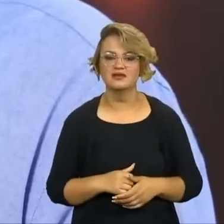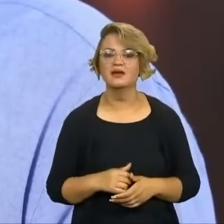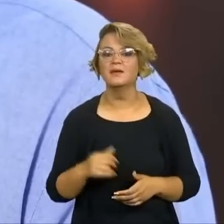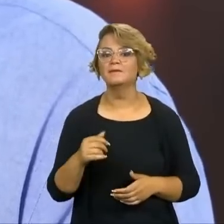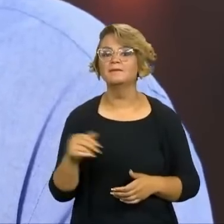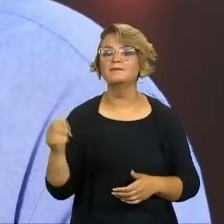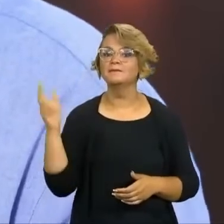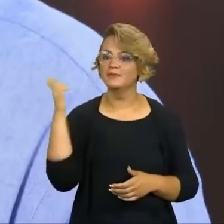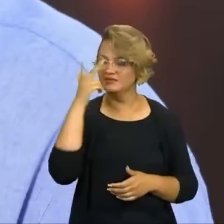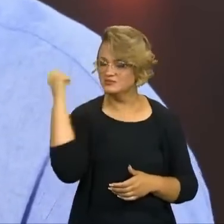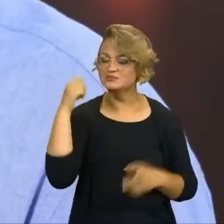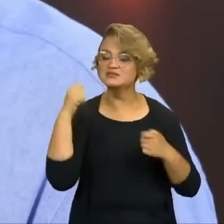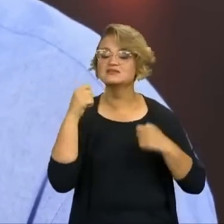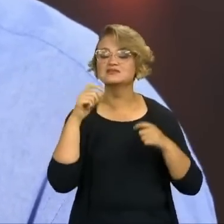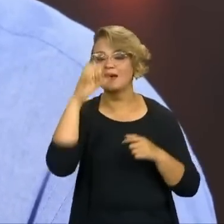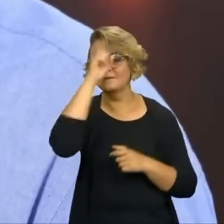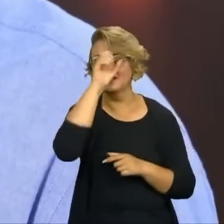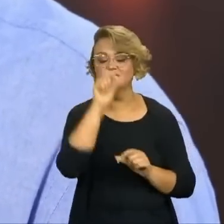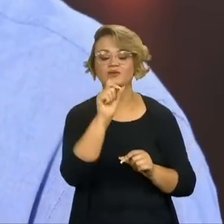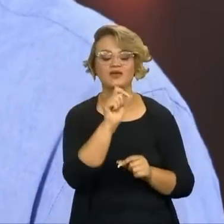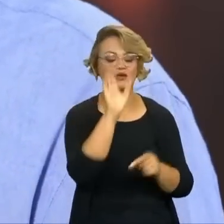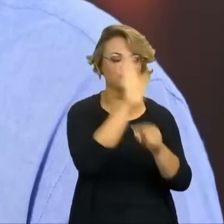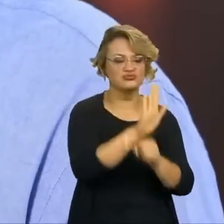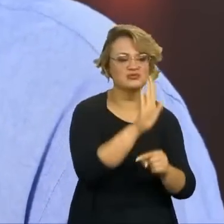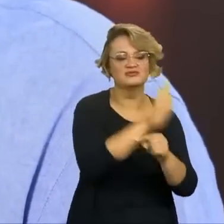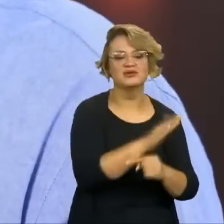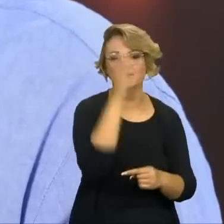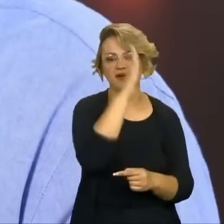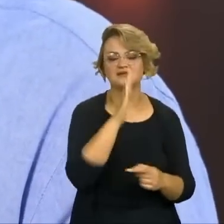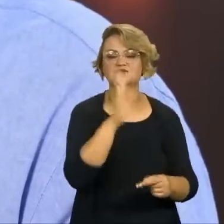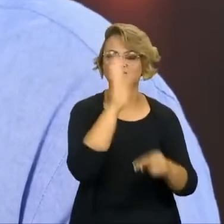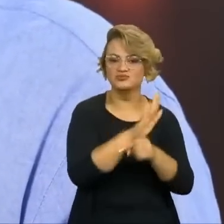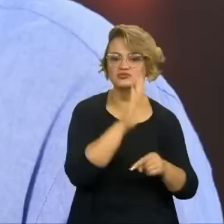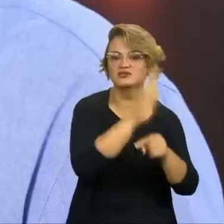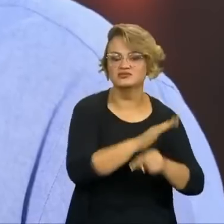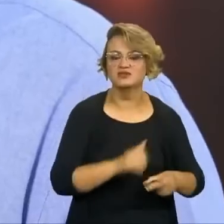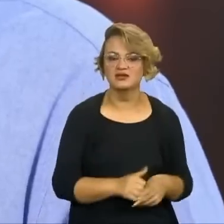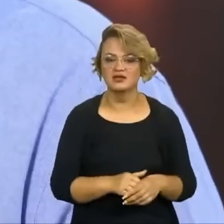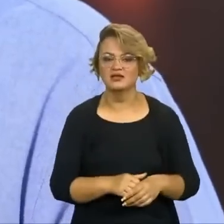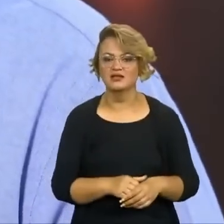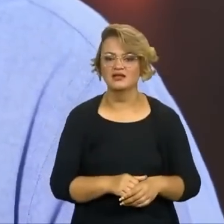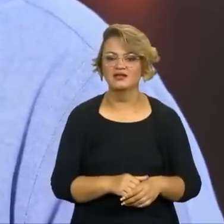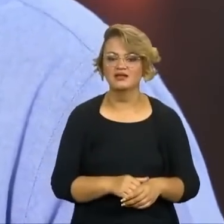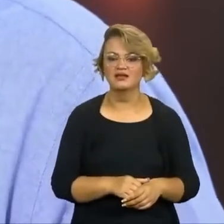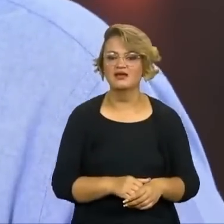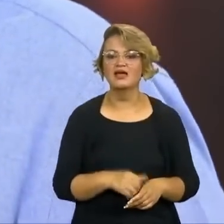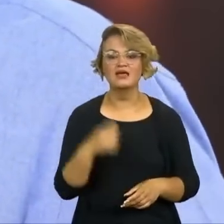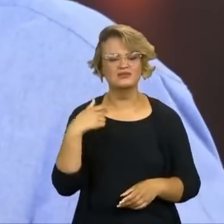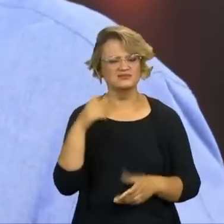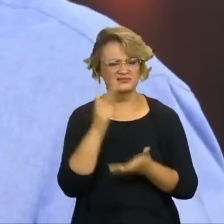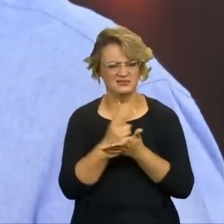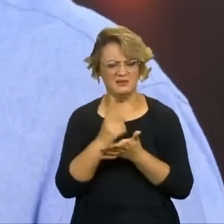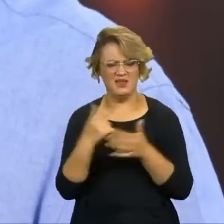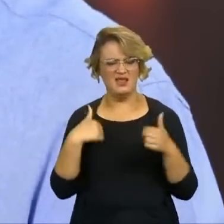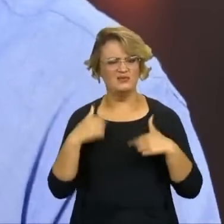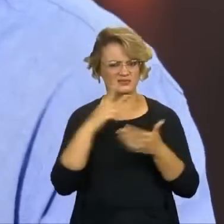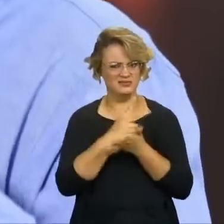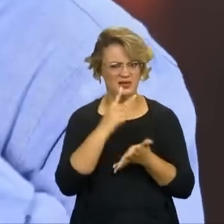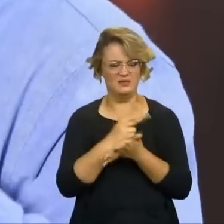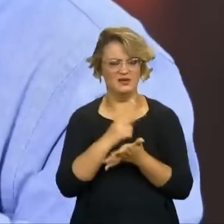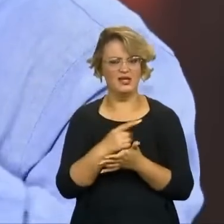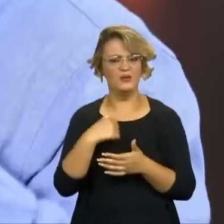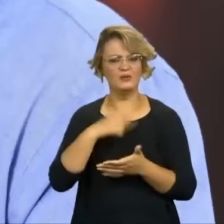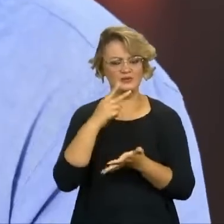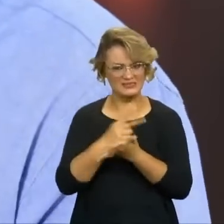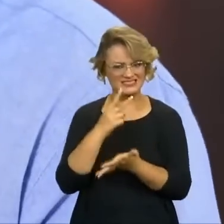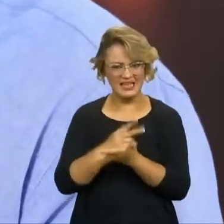aprender a fazer bem para esse país. A gente não pode deixar de falar o seguinte: eu sempre fui uma pessoa, eu sempre tive o